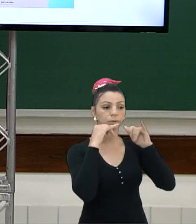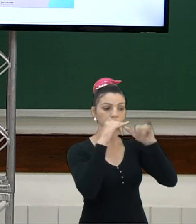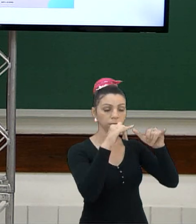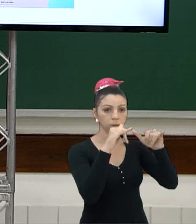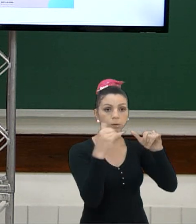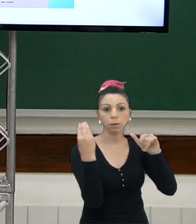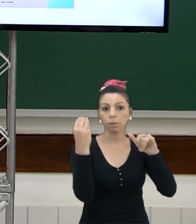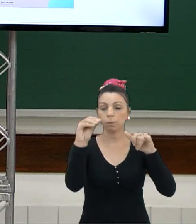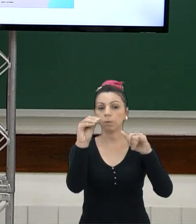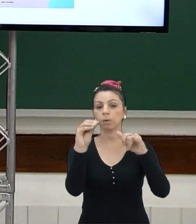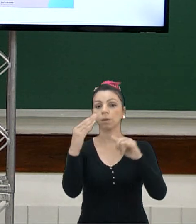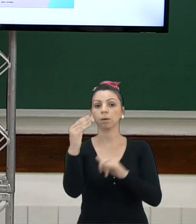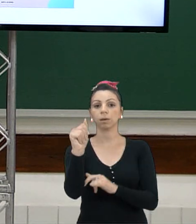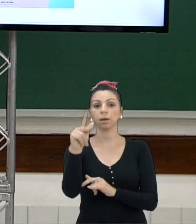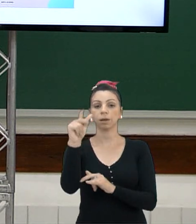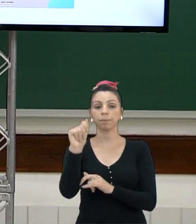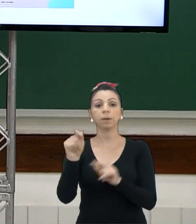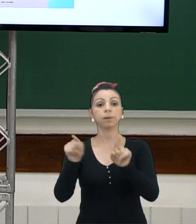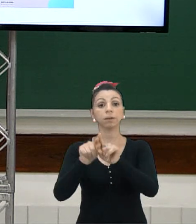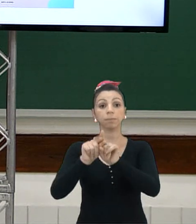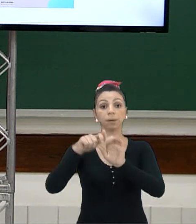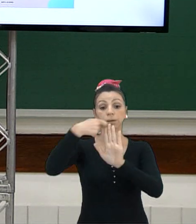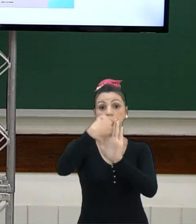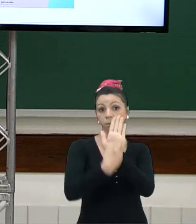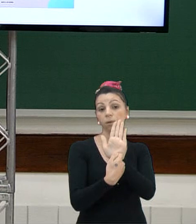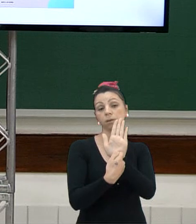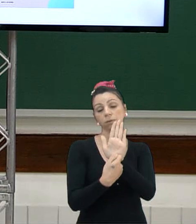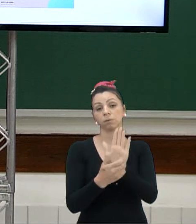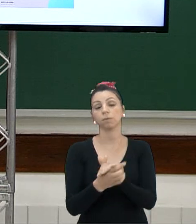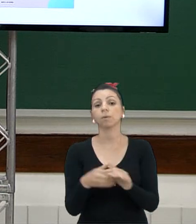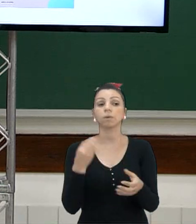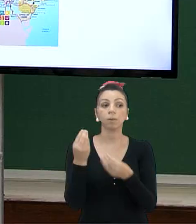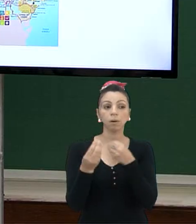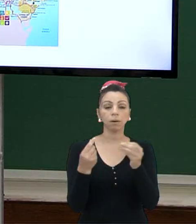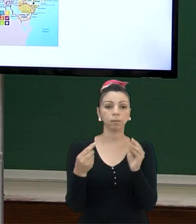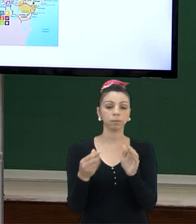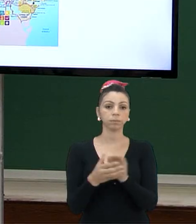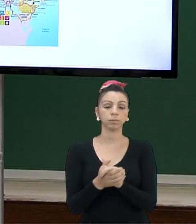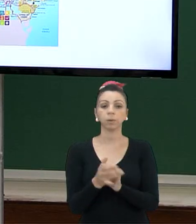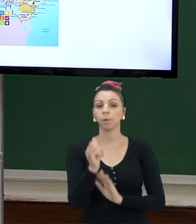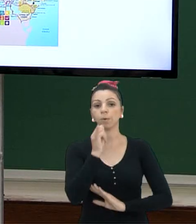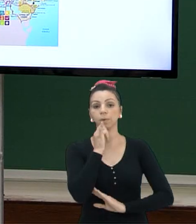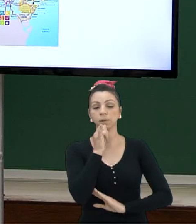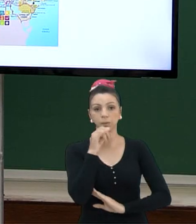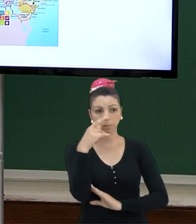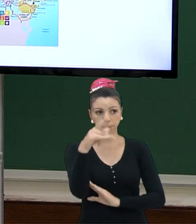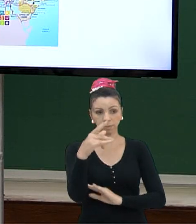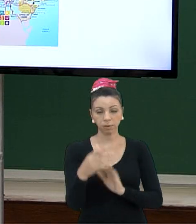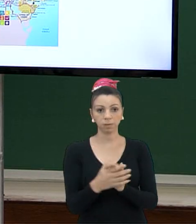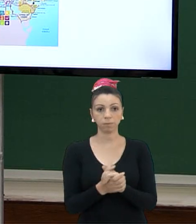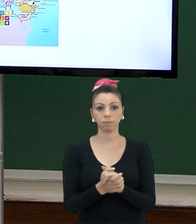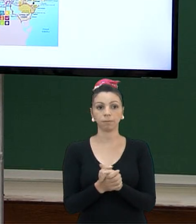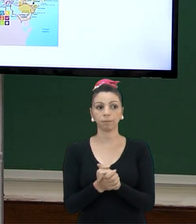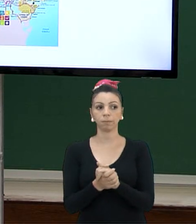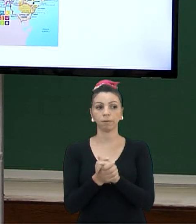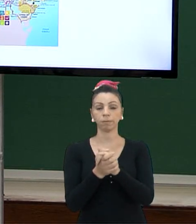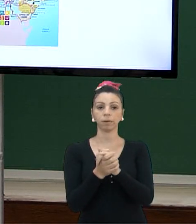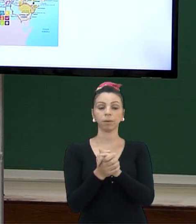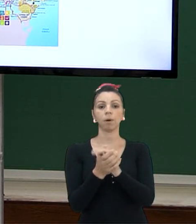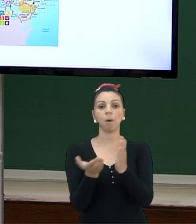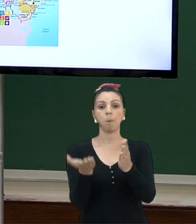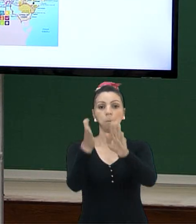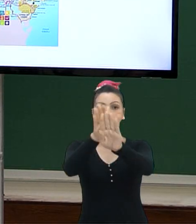para colocar e eu tenho texto também para colocar. Eu fiz aqui um exemplo para vocês. Então, ó, a